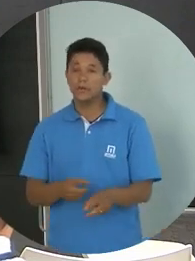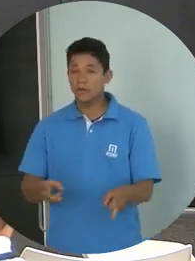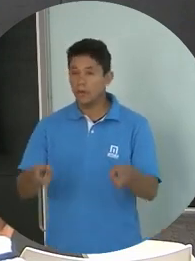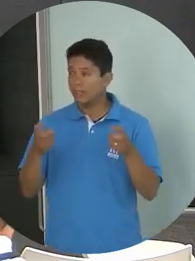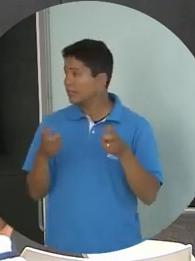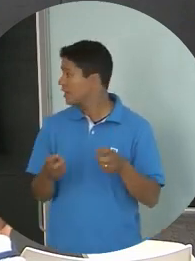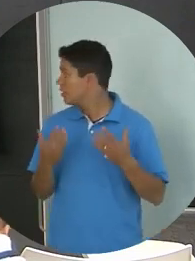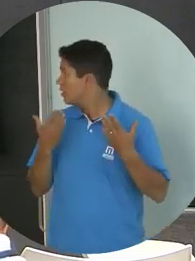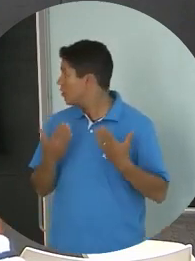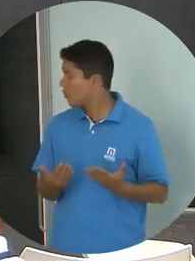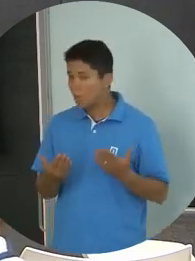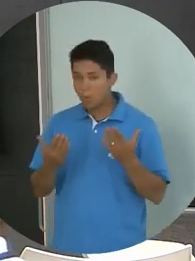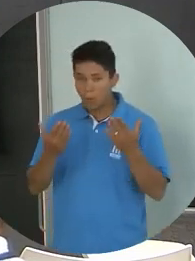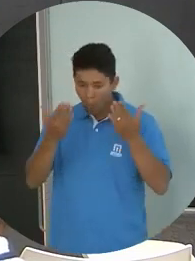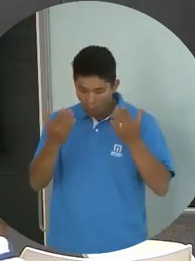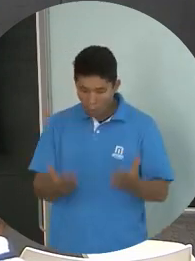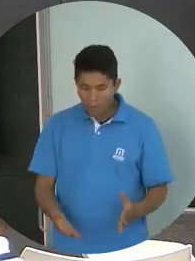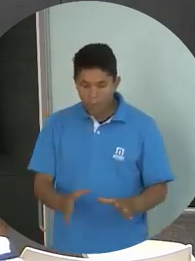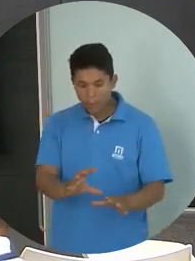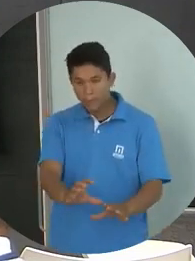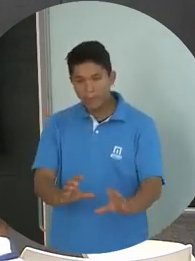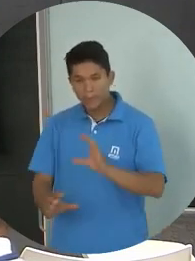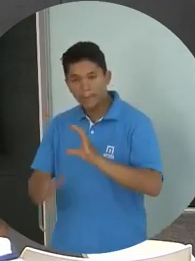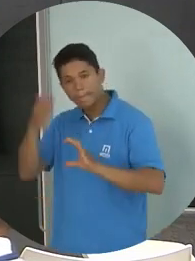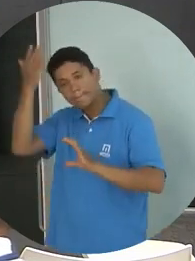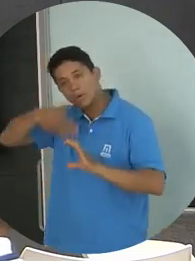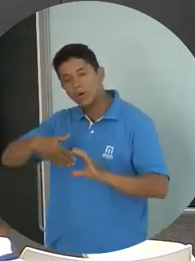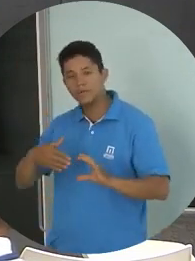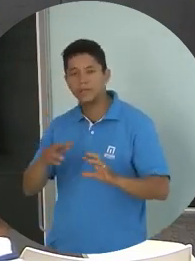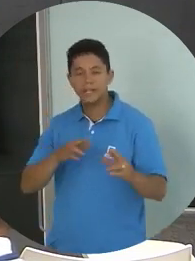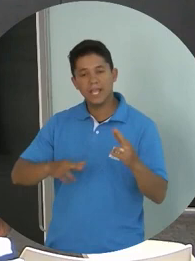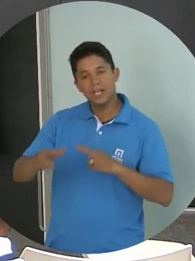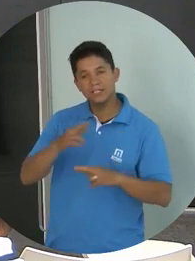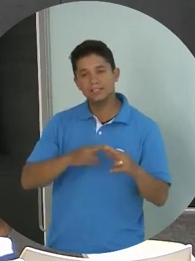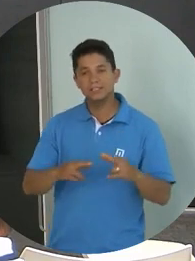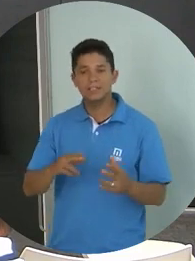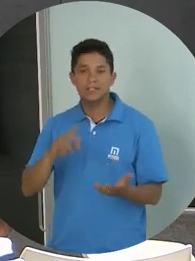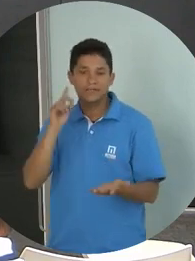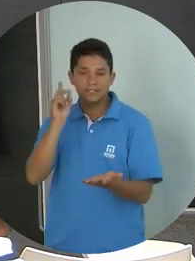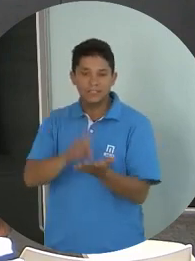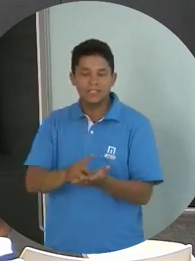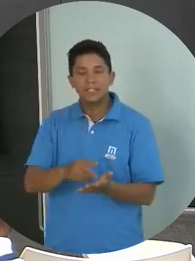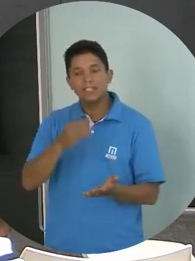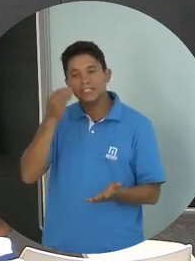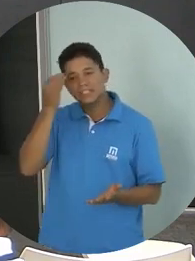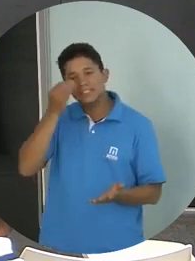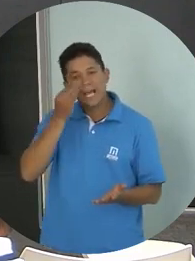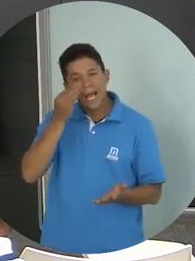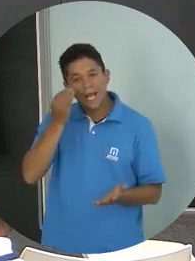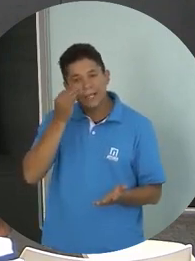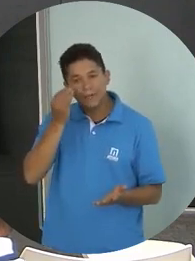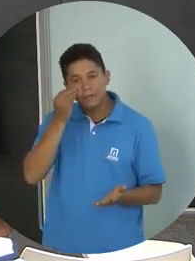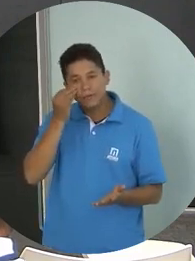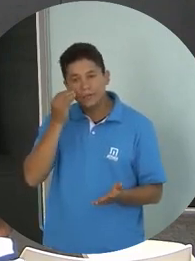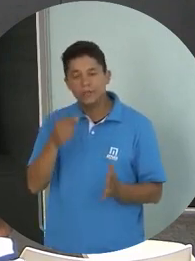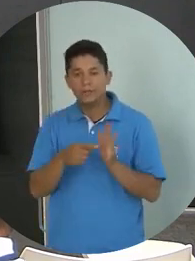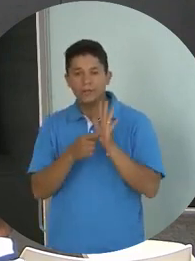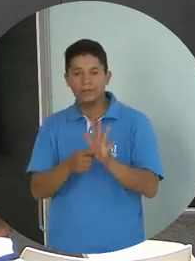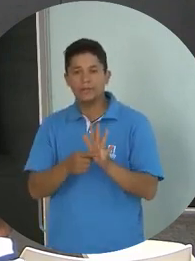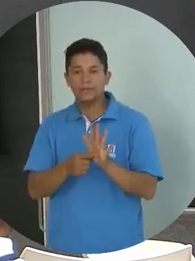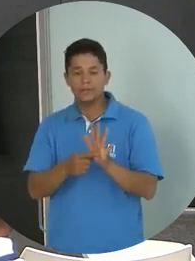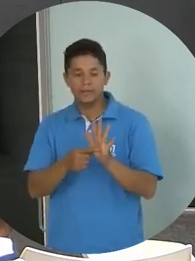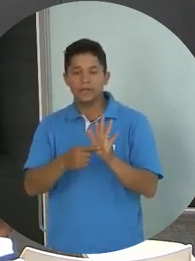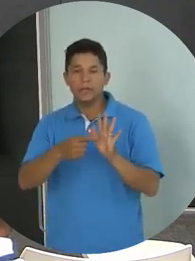prova, levar em laboratório, realizar ensaios triaxiais, para realmente ter uma mensuração mais exata